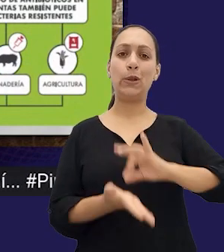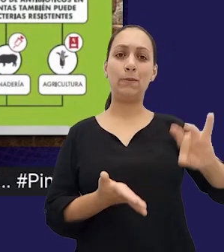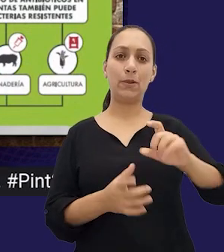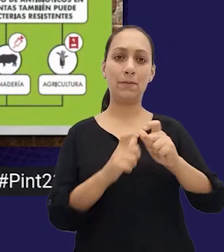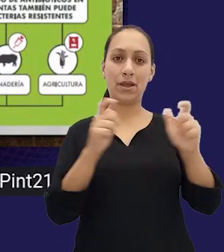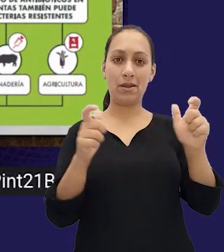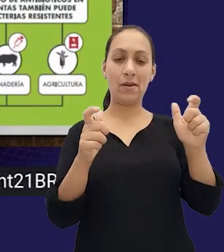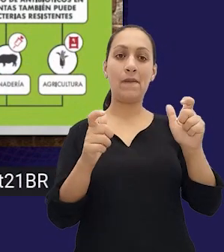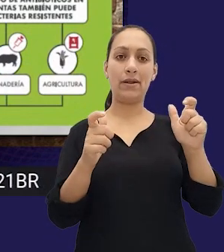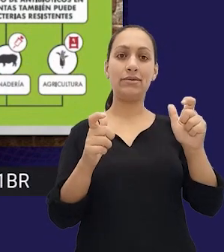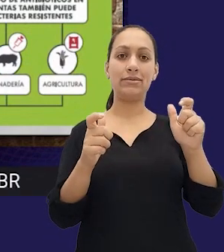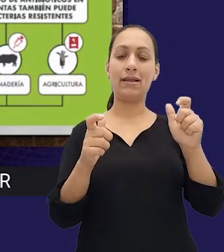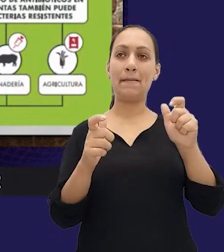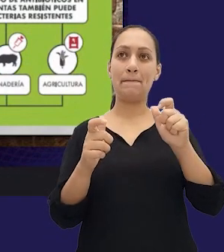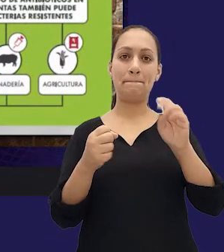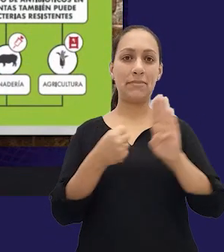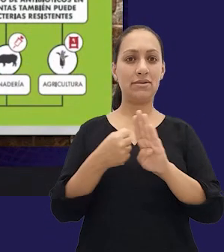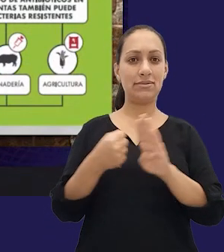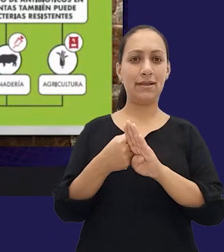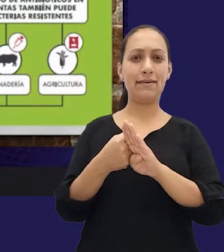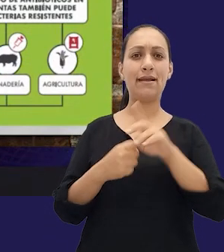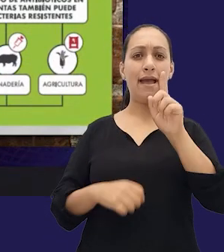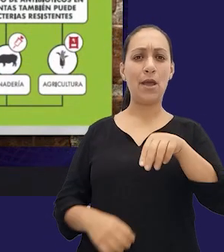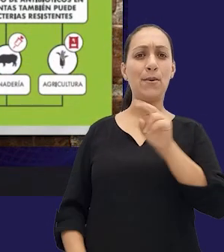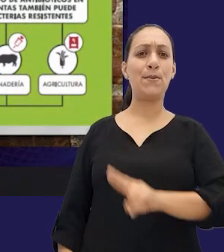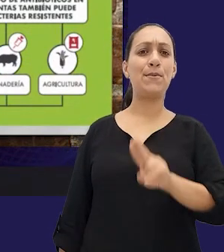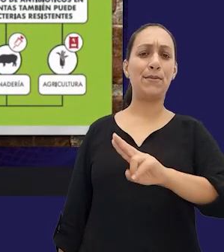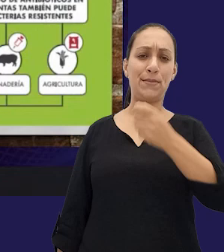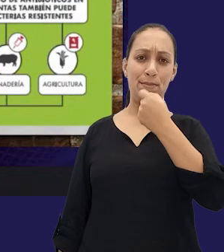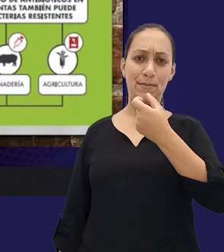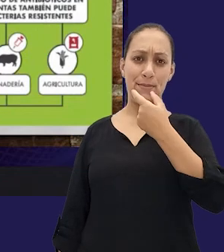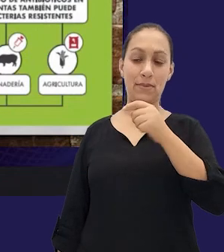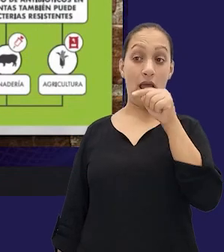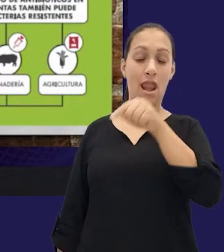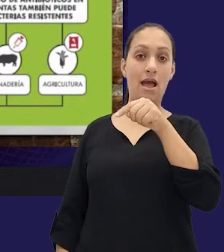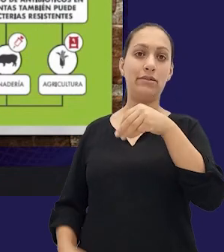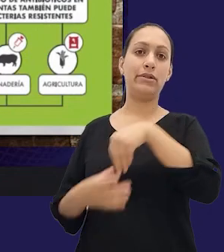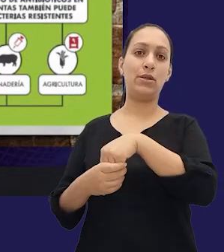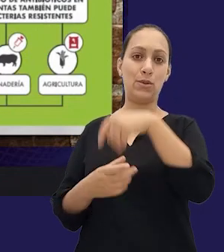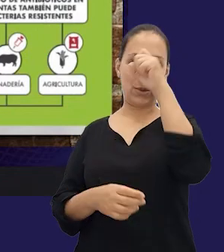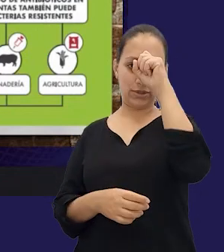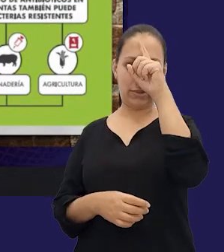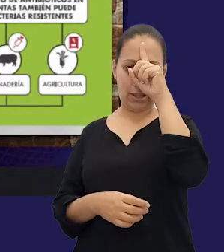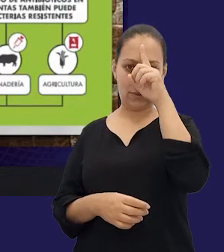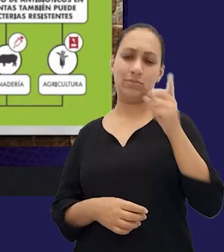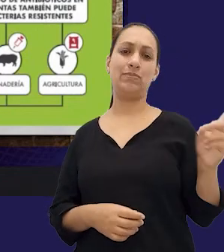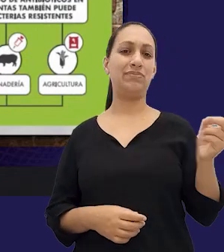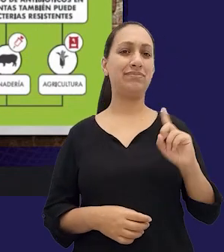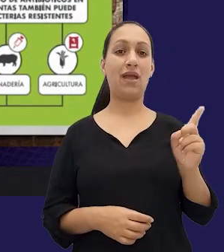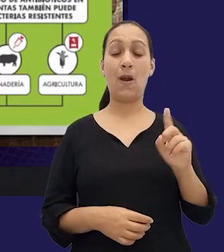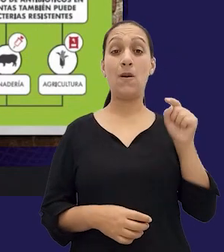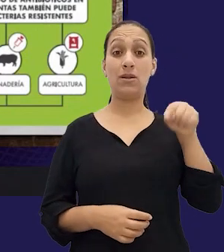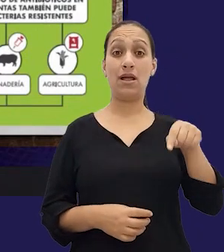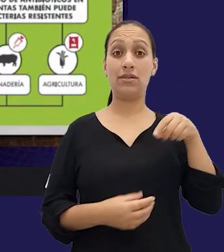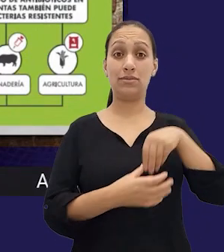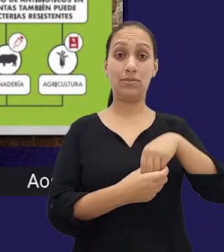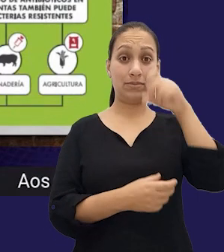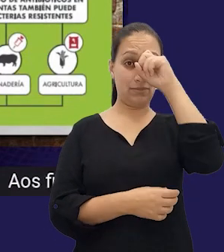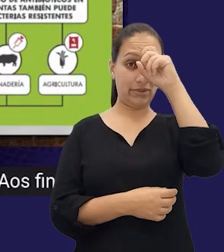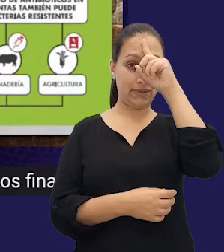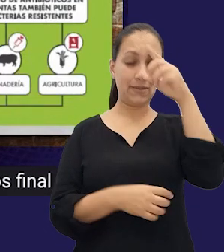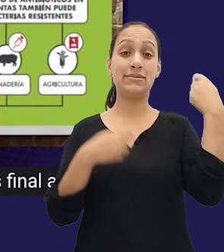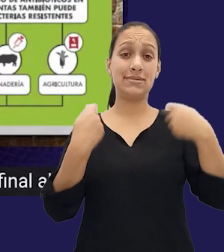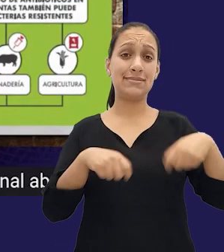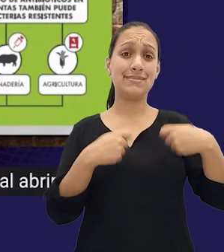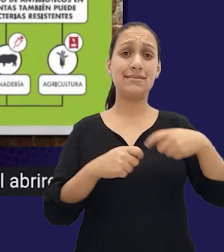bactérias resistentes é o uso de antibióticos no hospital. Não, no hospital é necessário. No hospital